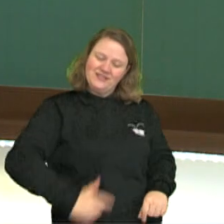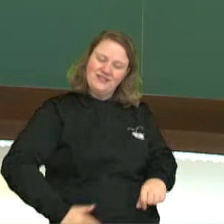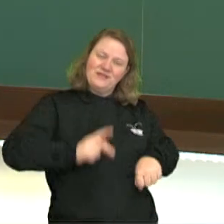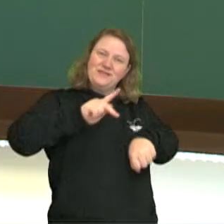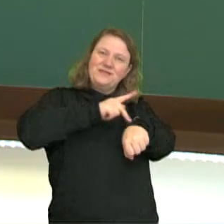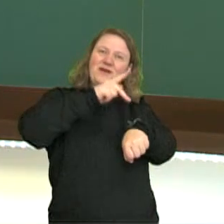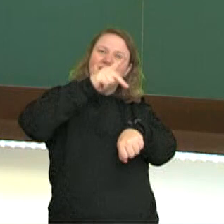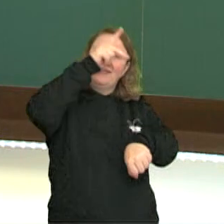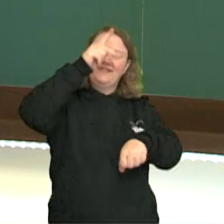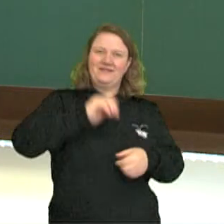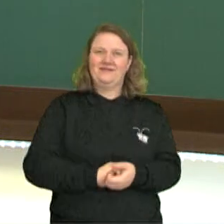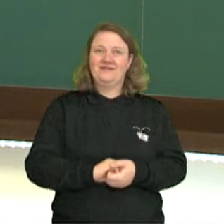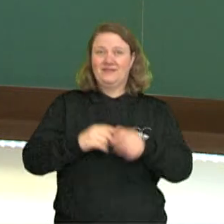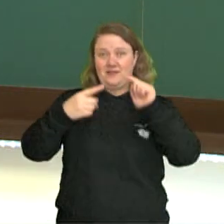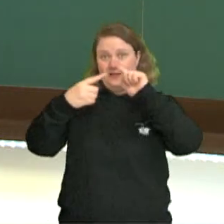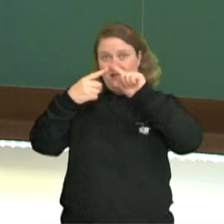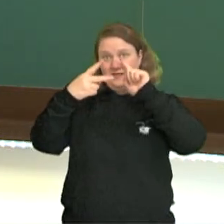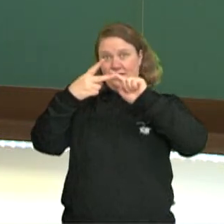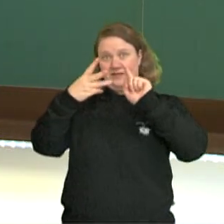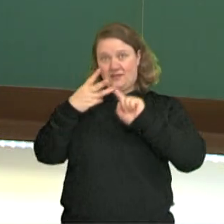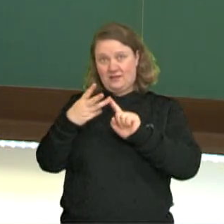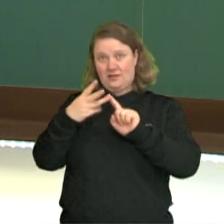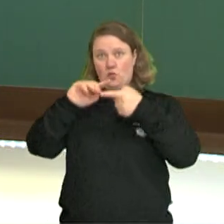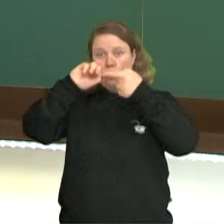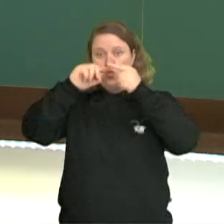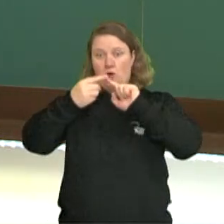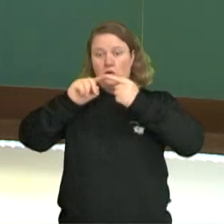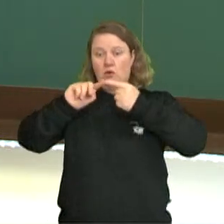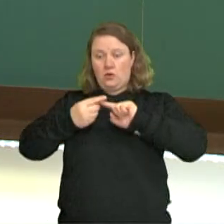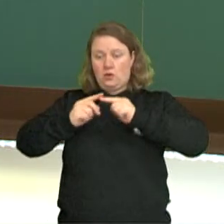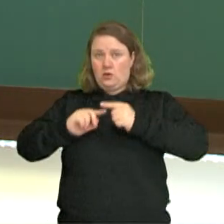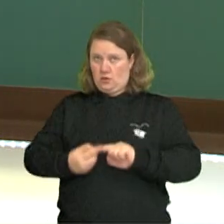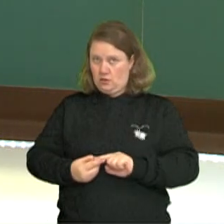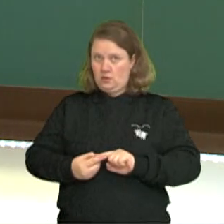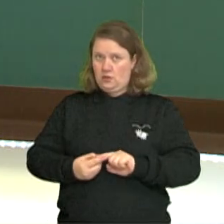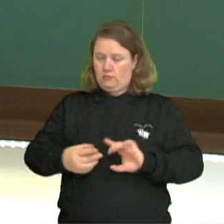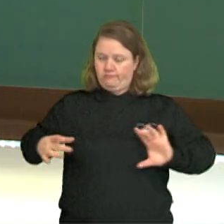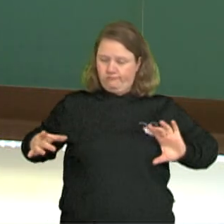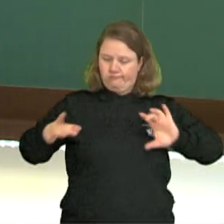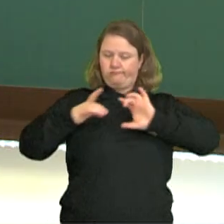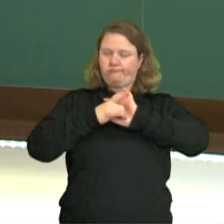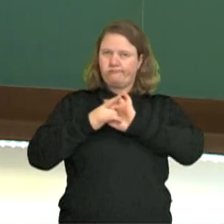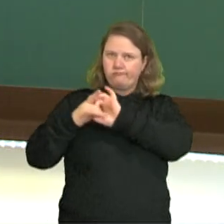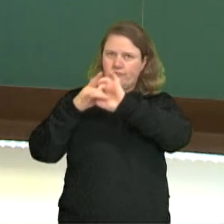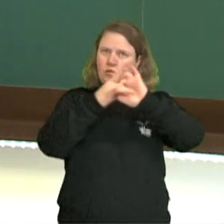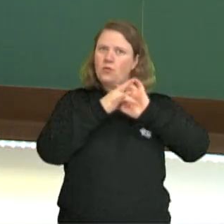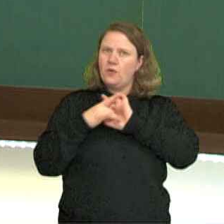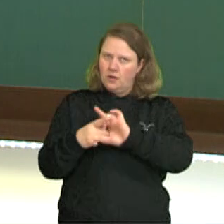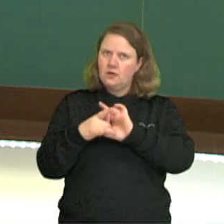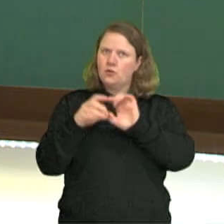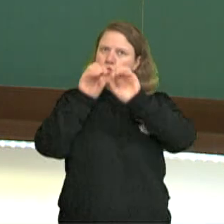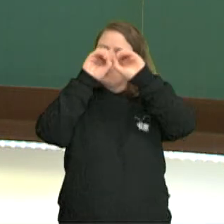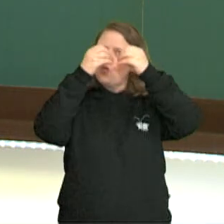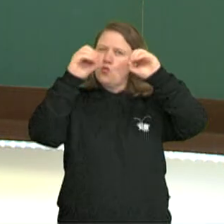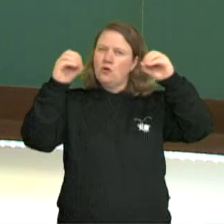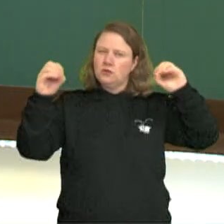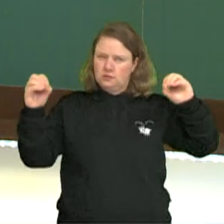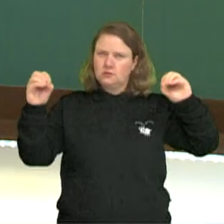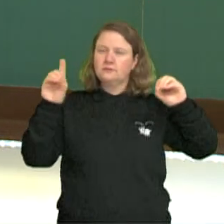3 conectivos, 3 conjunções que amarram, né, articulam, relacionam as orações